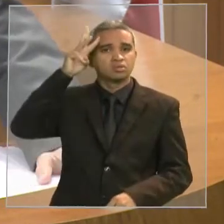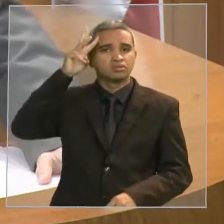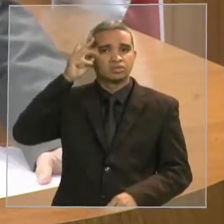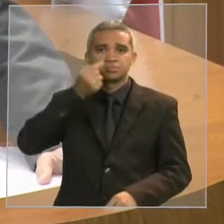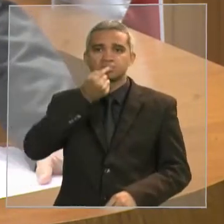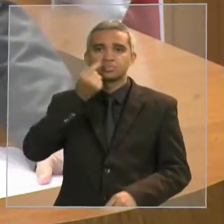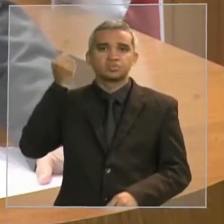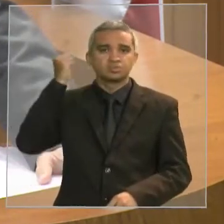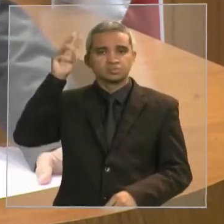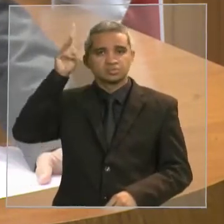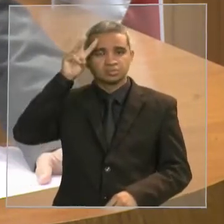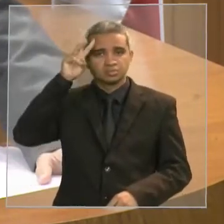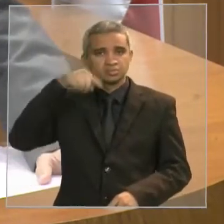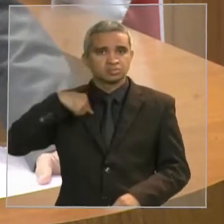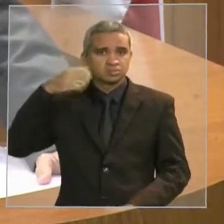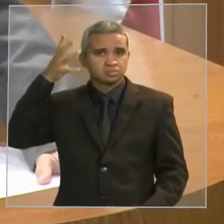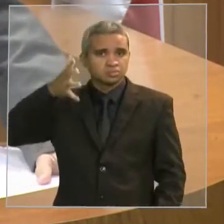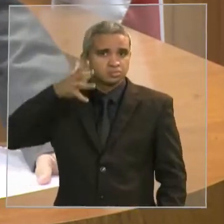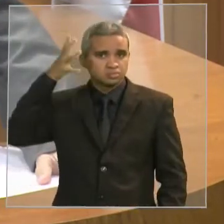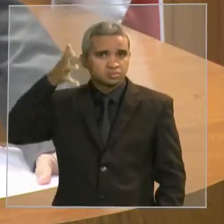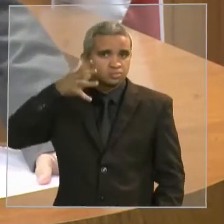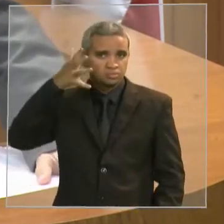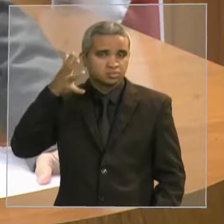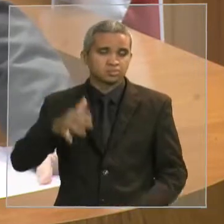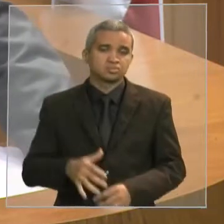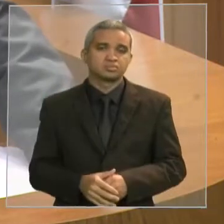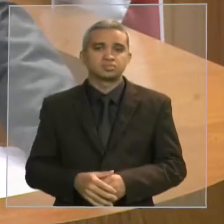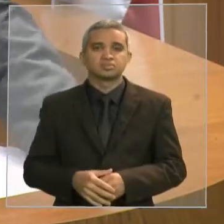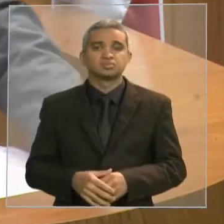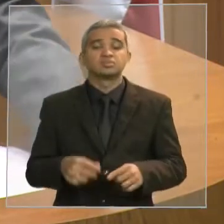decorrente de um pronunciamento que o deputado Wellington fez na segunda-feira.